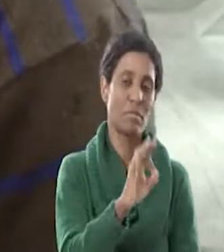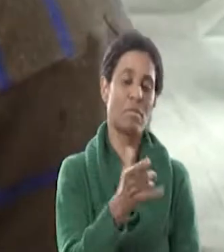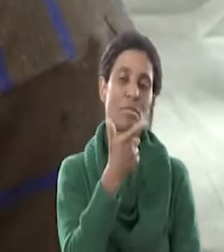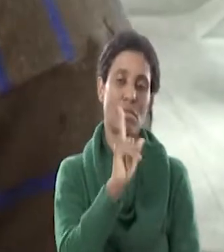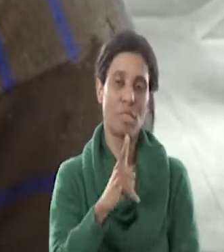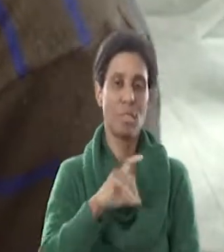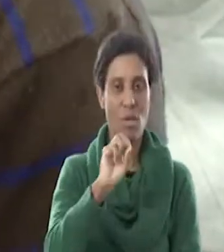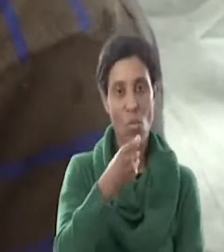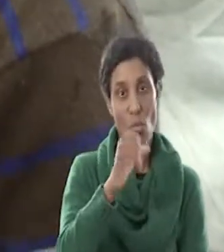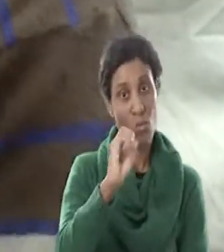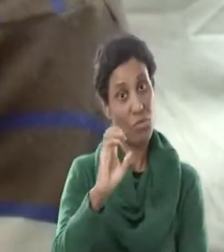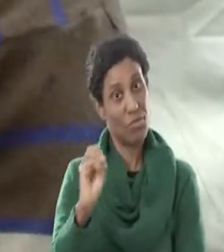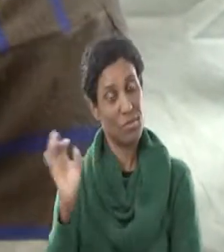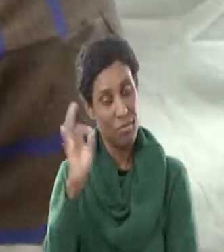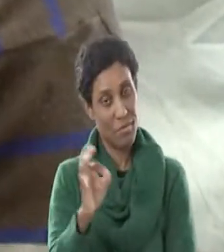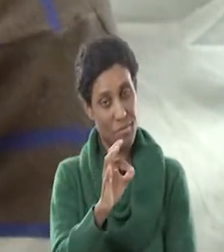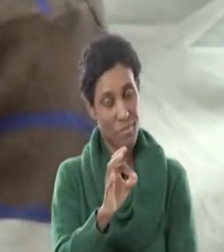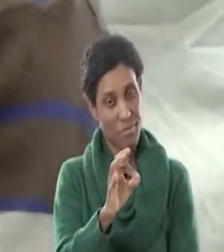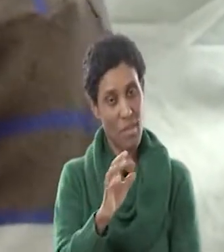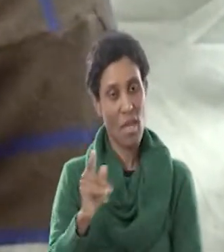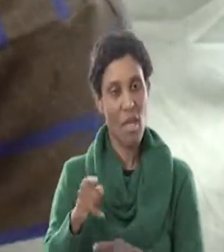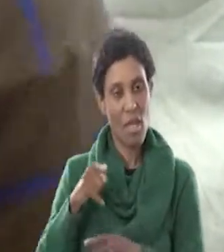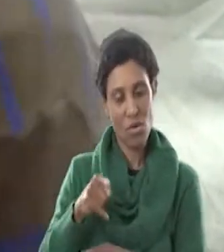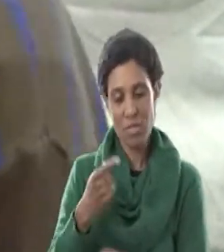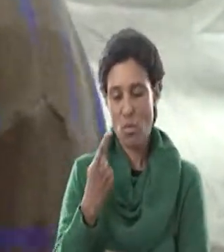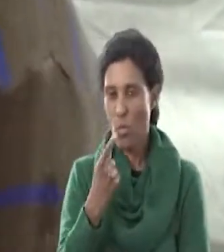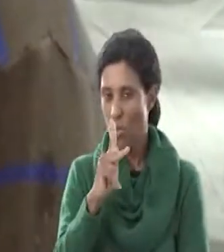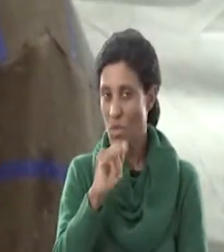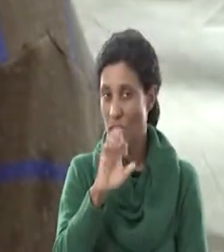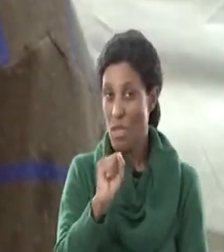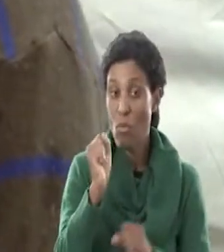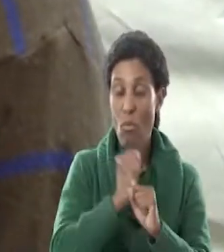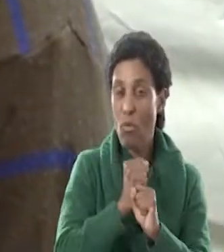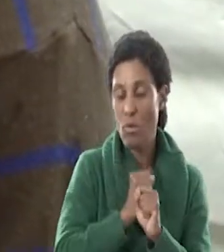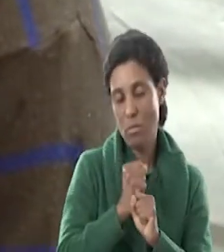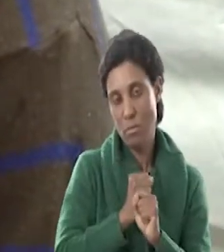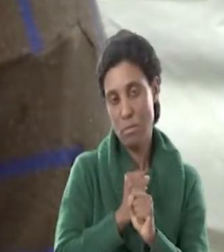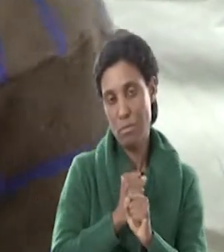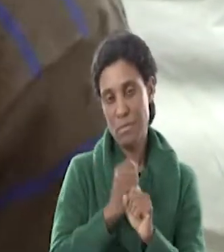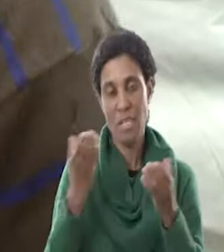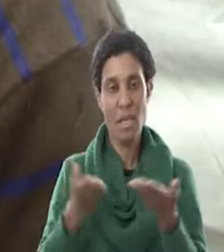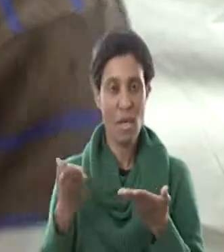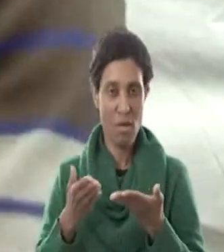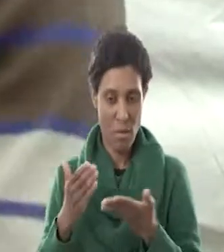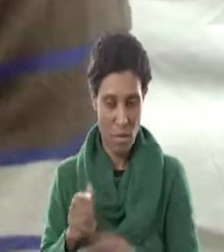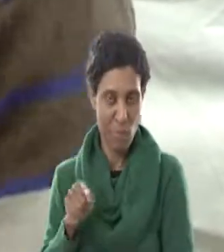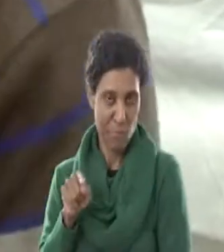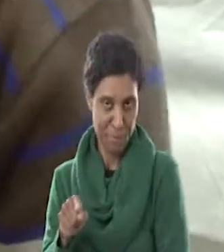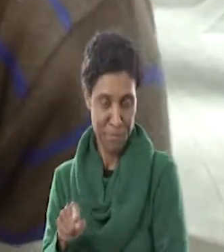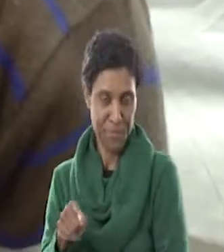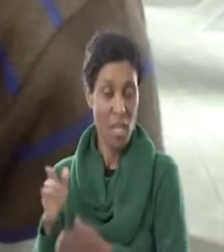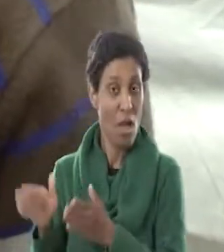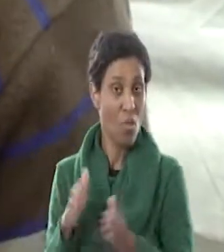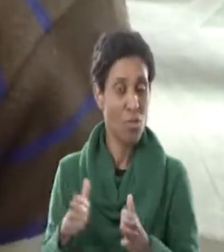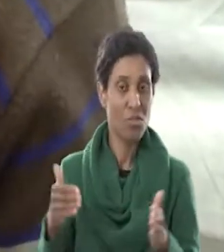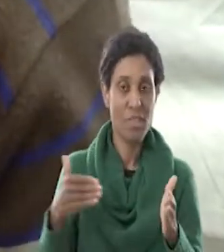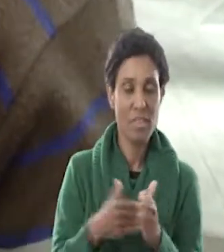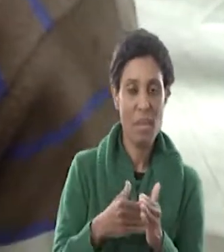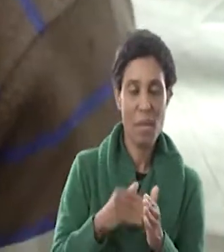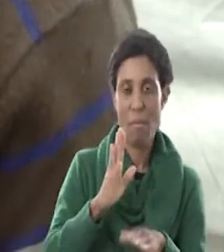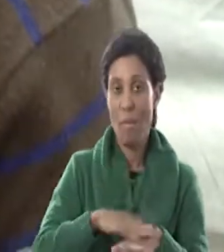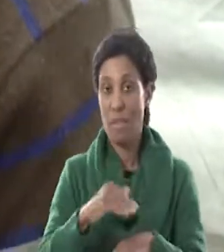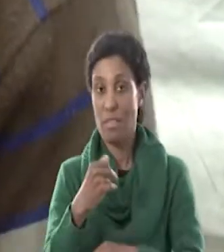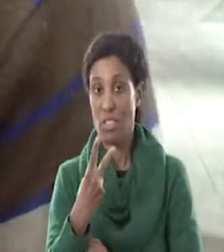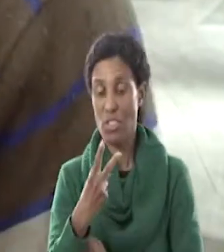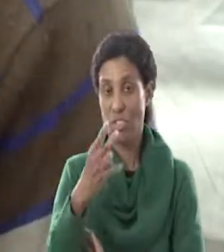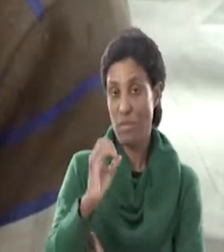a colmeia, né? Enquanto a Apis mellifera, vamos dizer que aqui produz 1 quilo por ano, medicina. E a Apis mellifera chega a produzir